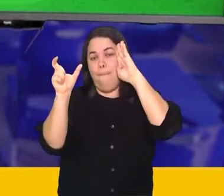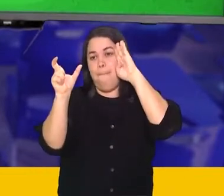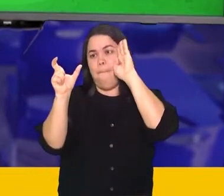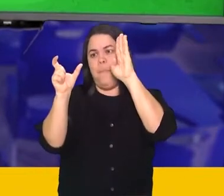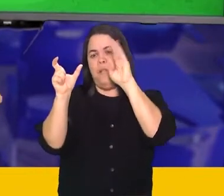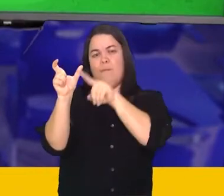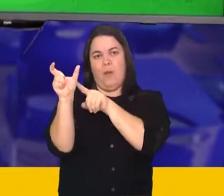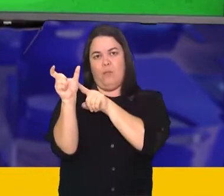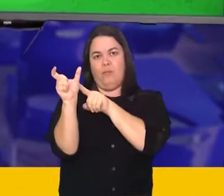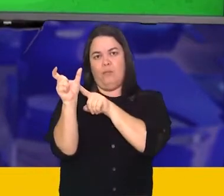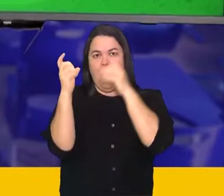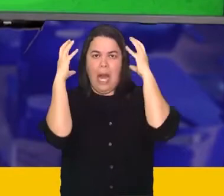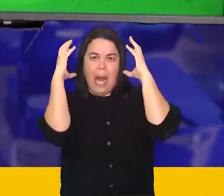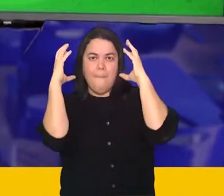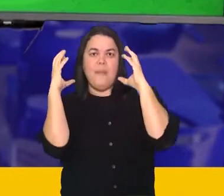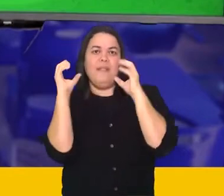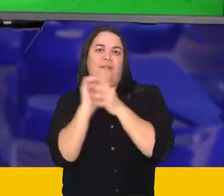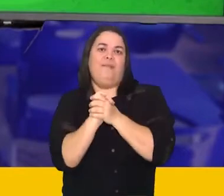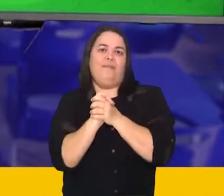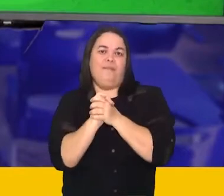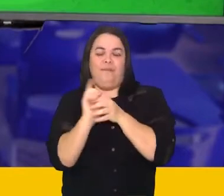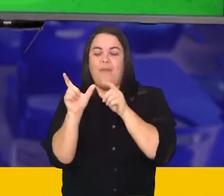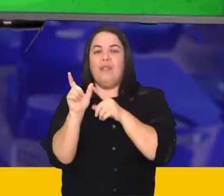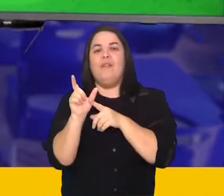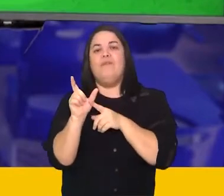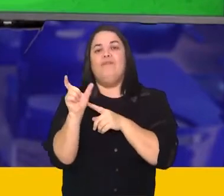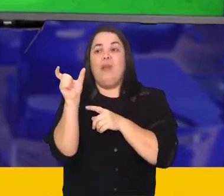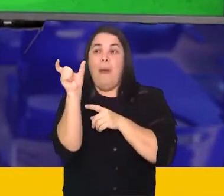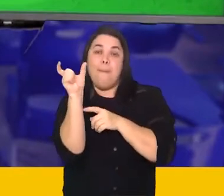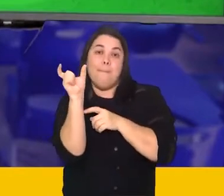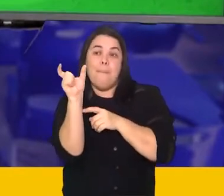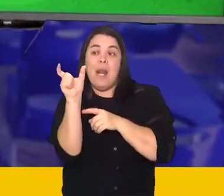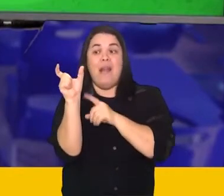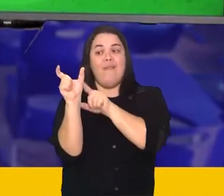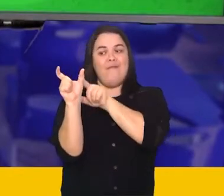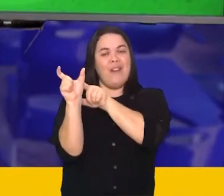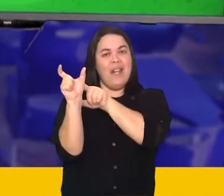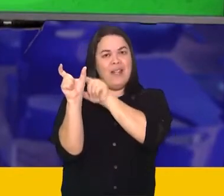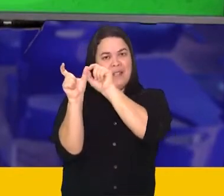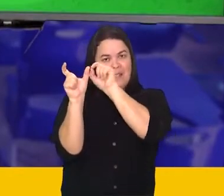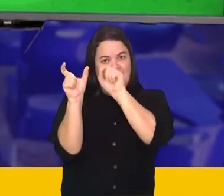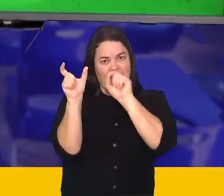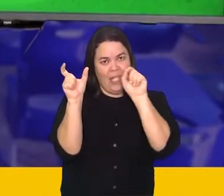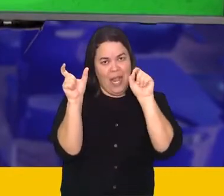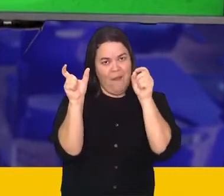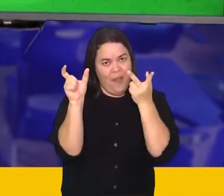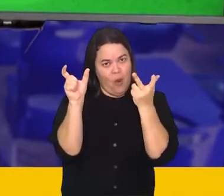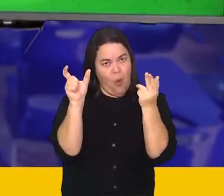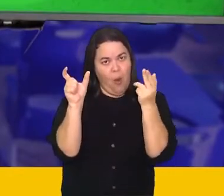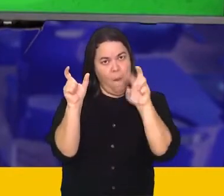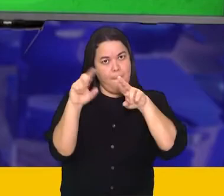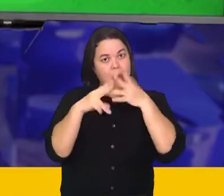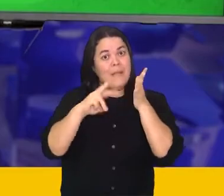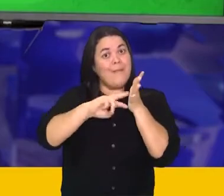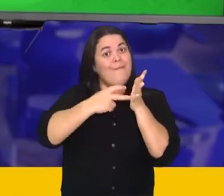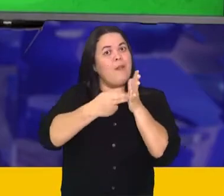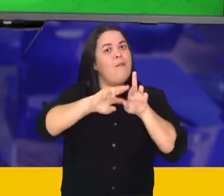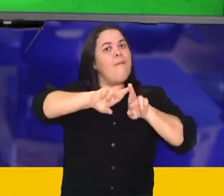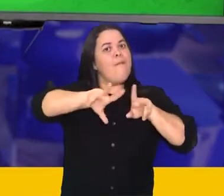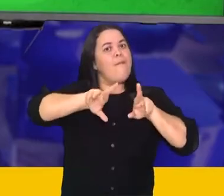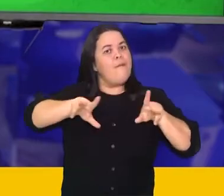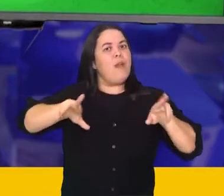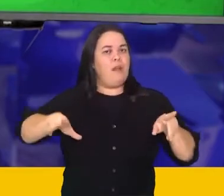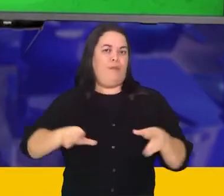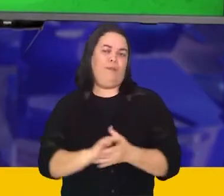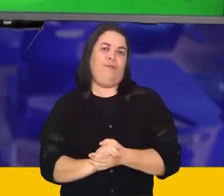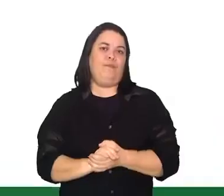corpo. Logo, é uma palavra polissêmica. Só lembrando que o tema da nossa aula de hoje é esse. Vamos lá?